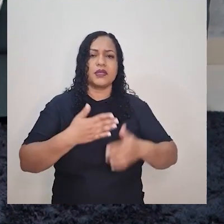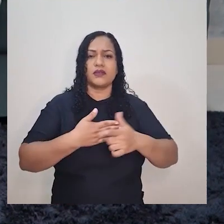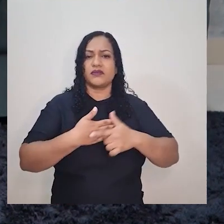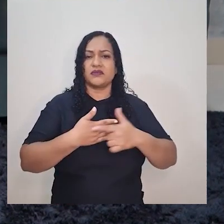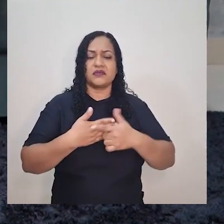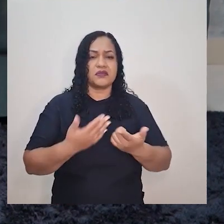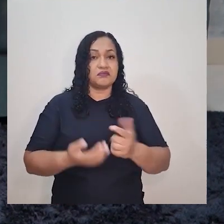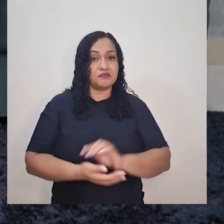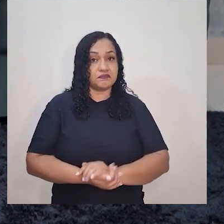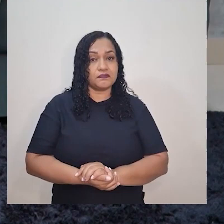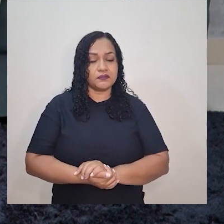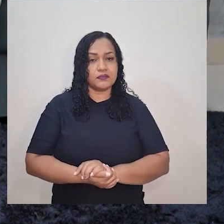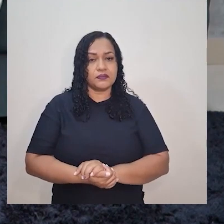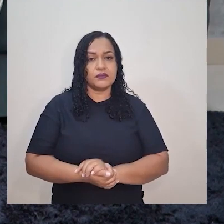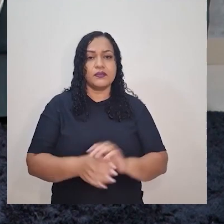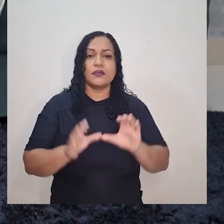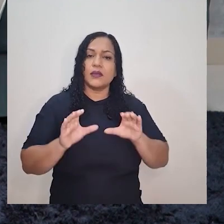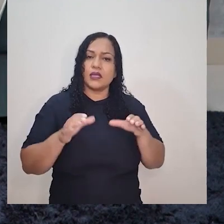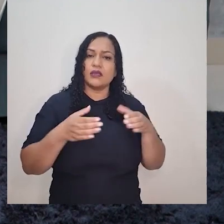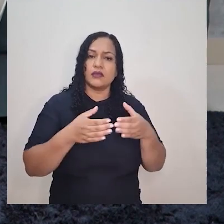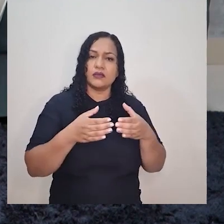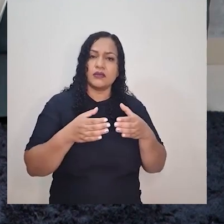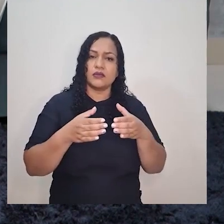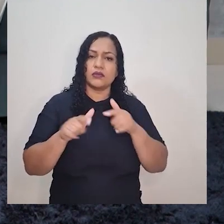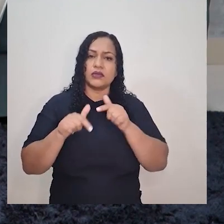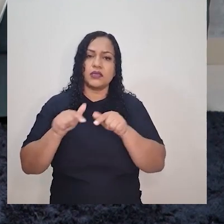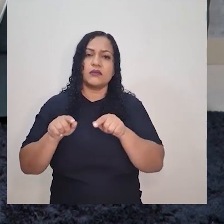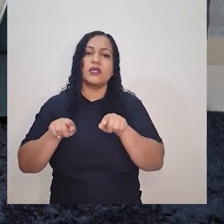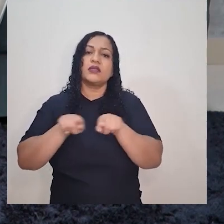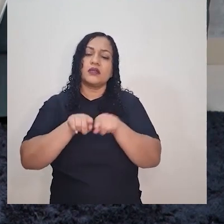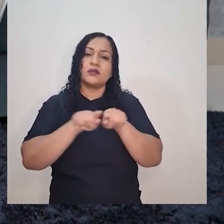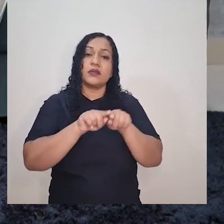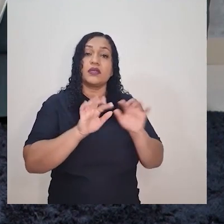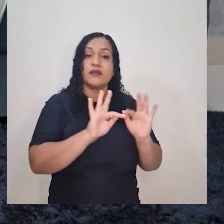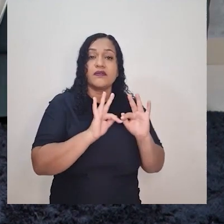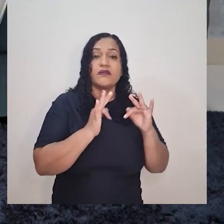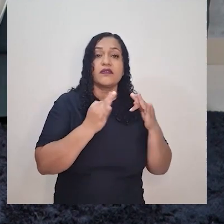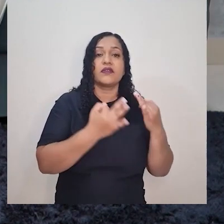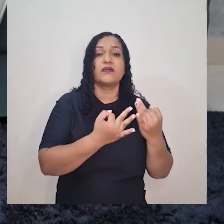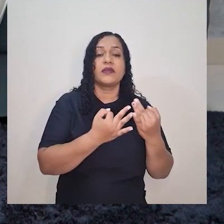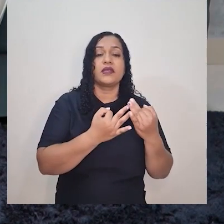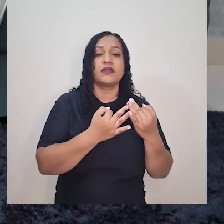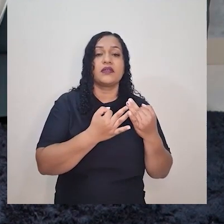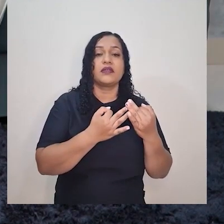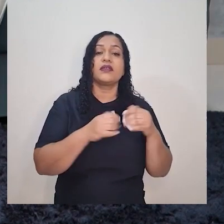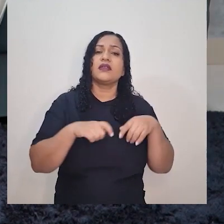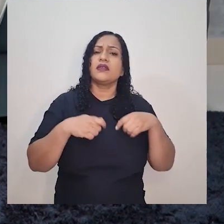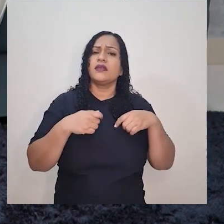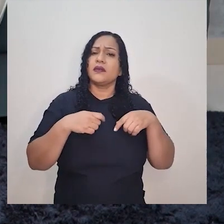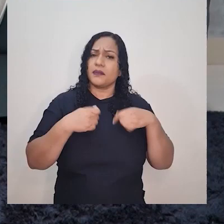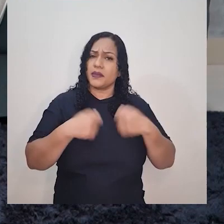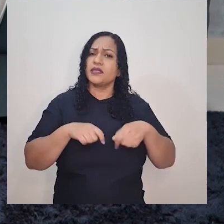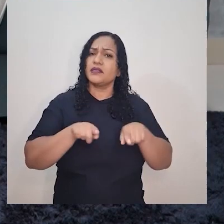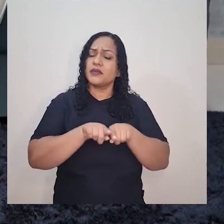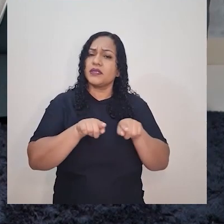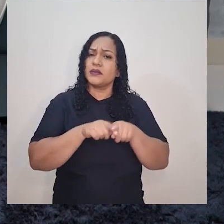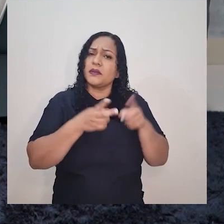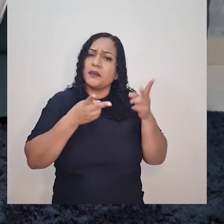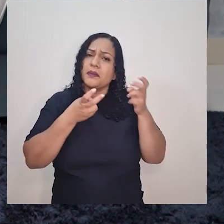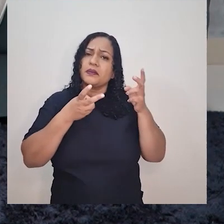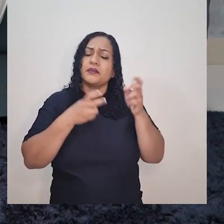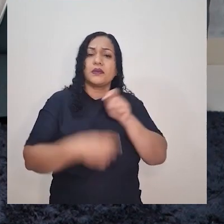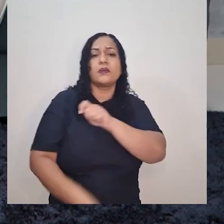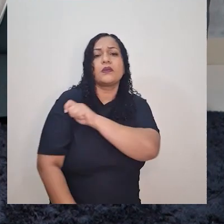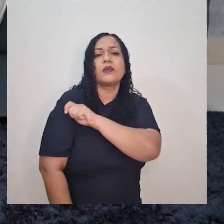nessa coletividade, além da família, nós precisamos ouvir o nosso aluno também. Como é que nós estamos dando voz